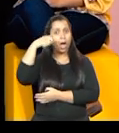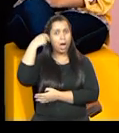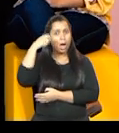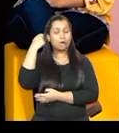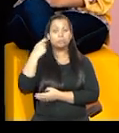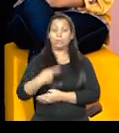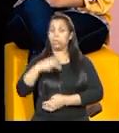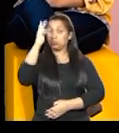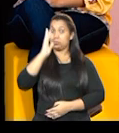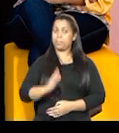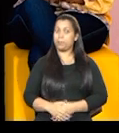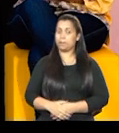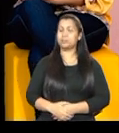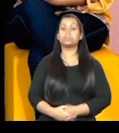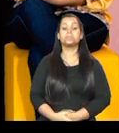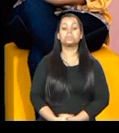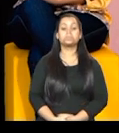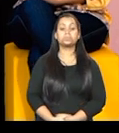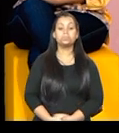concreta.